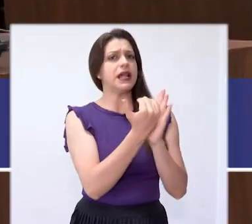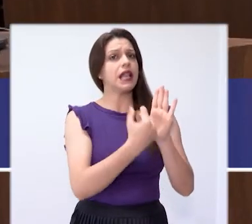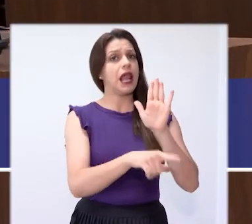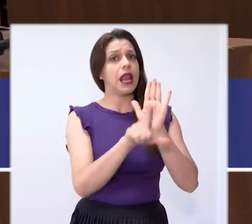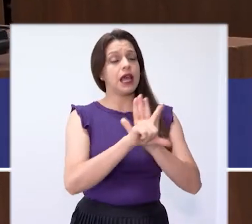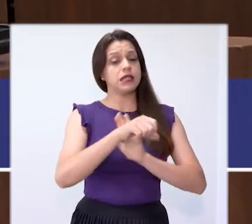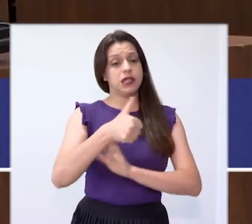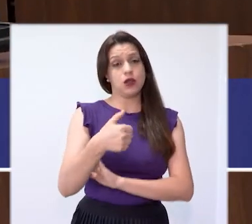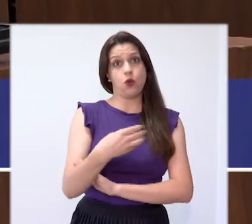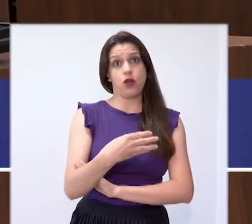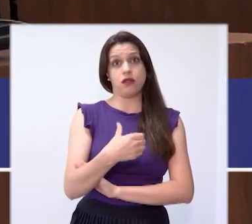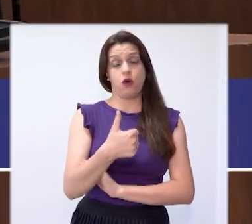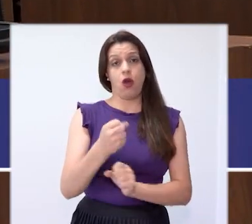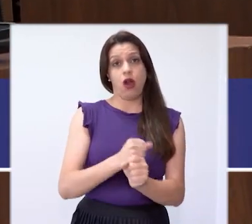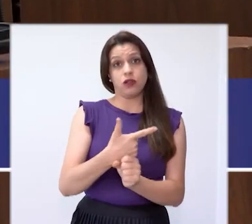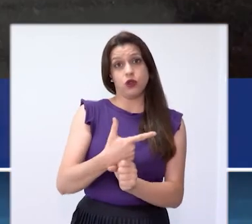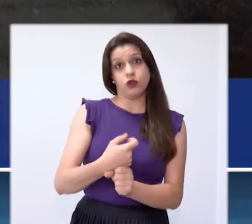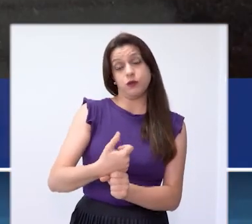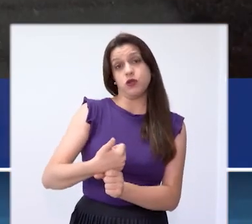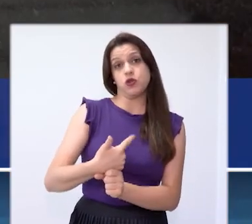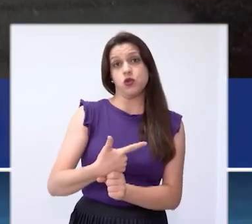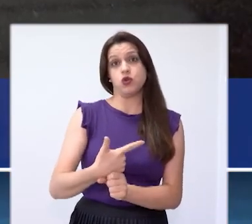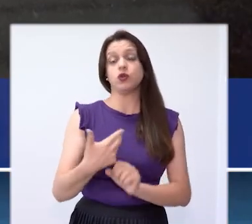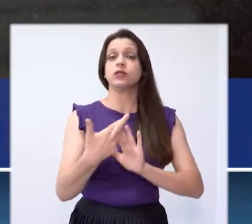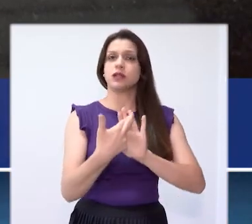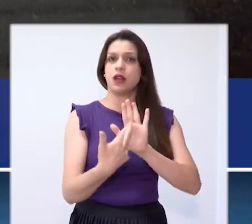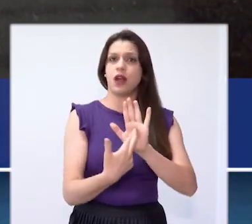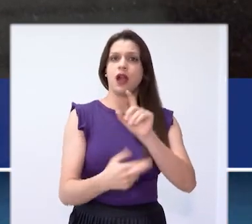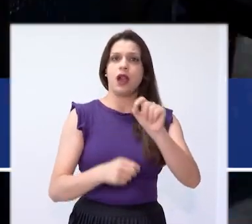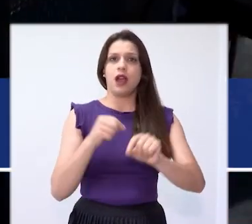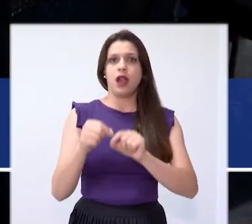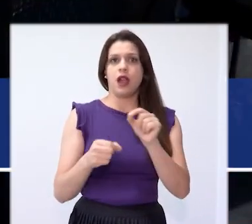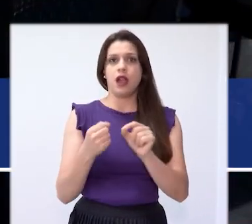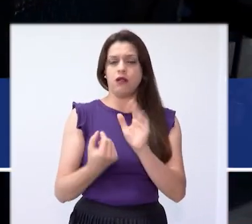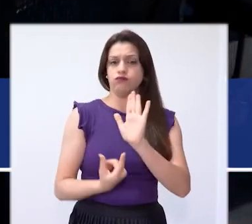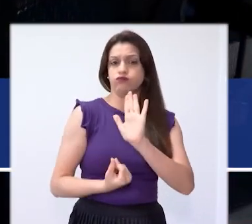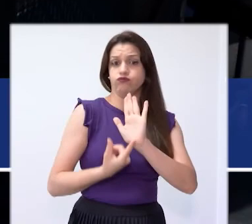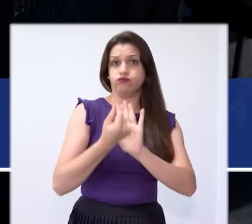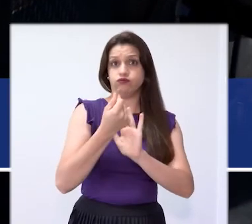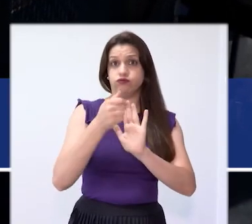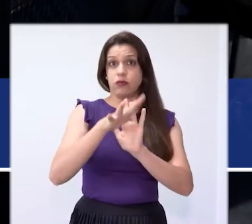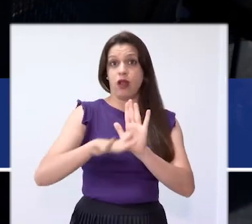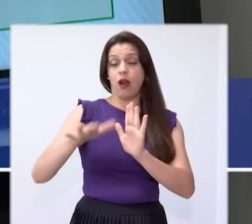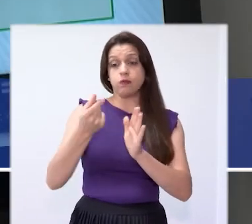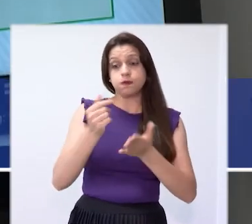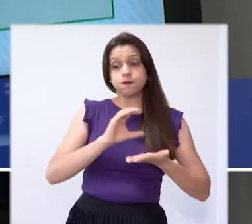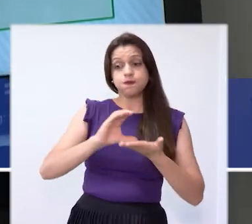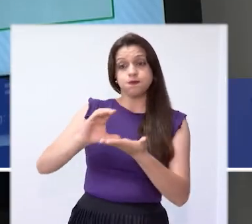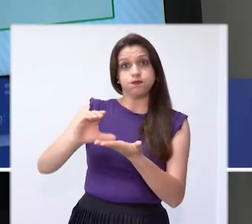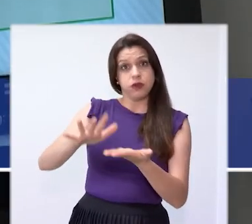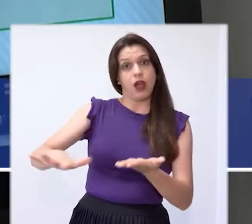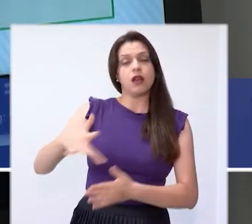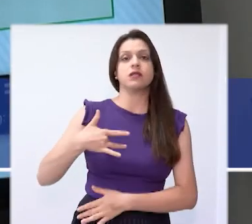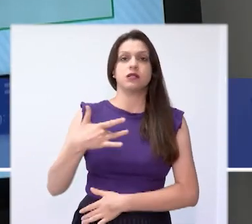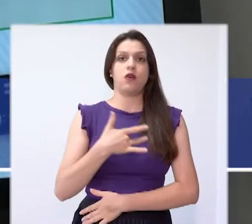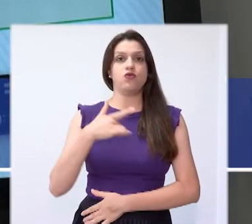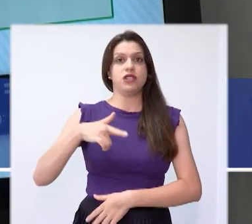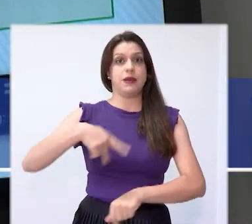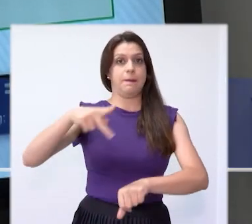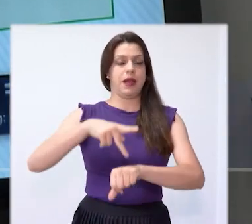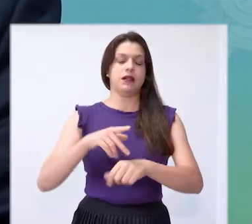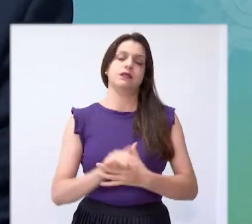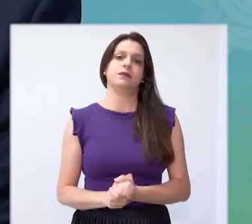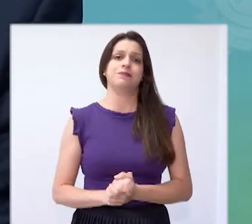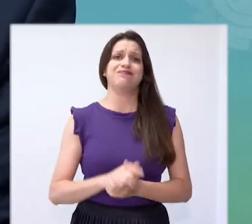realizada em obediência à Lei Complementar 141 de 2012, que regula o financiamento mínimo da saúde pública no país.